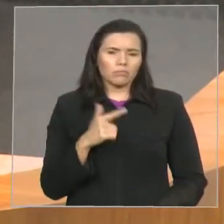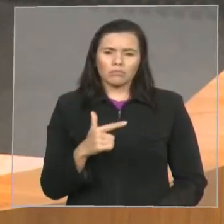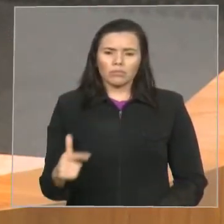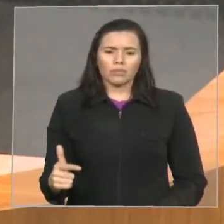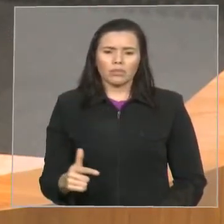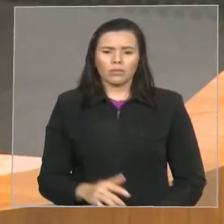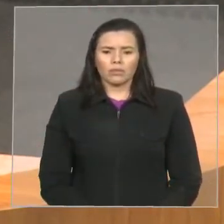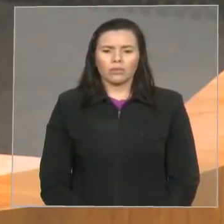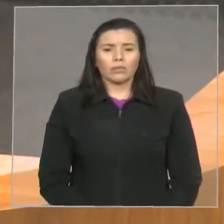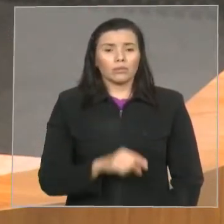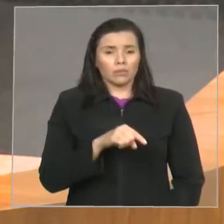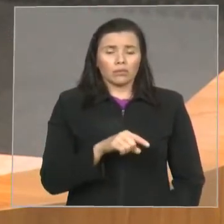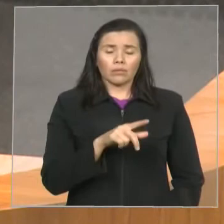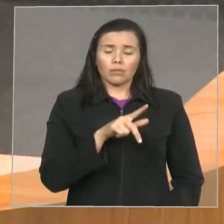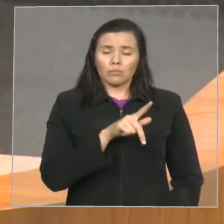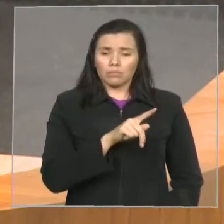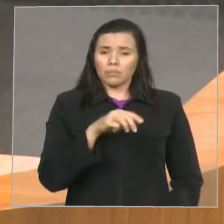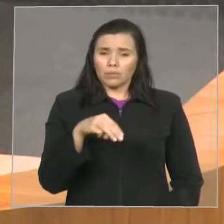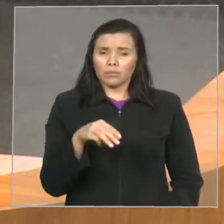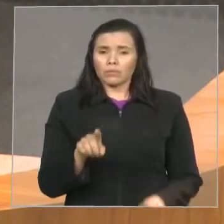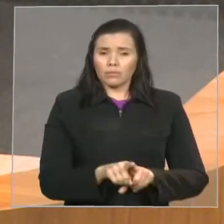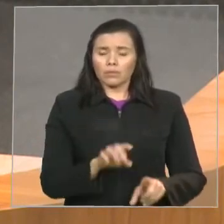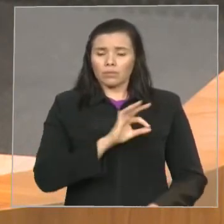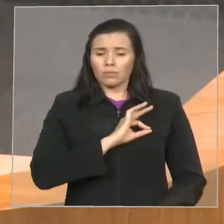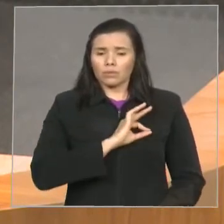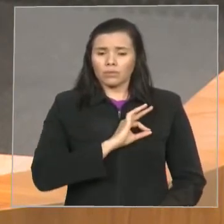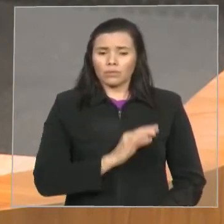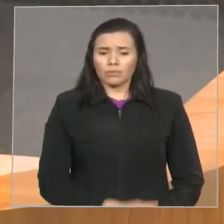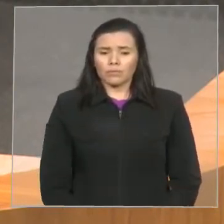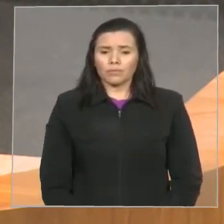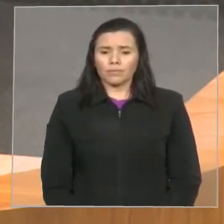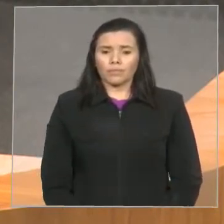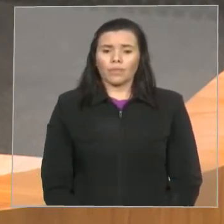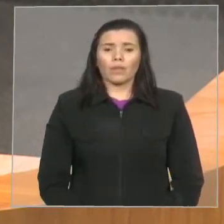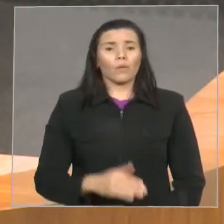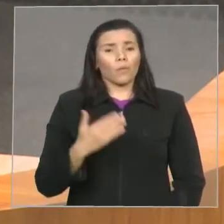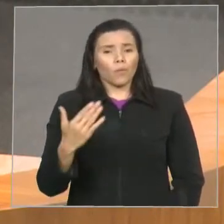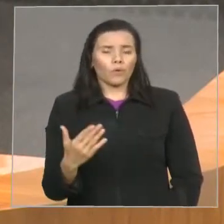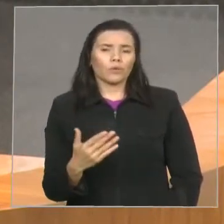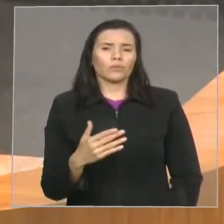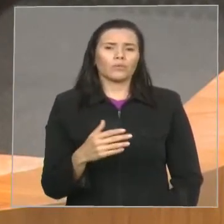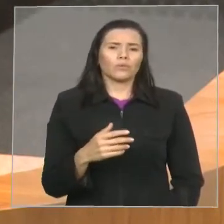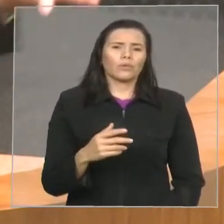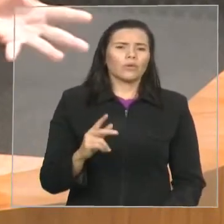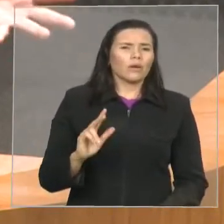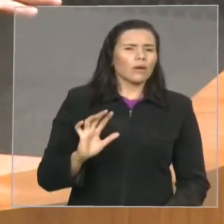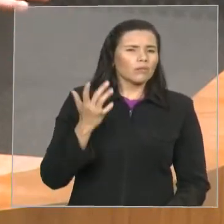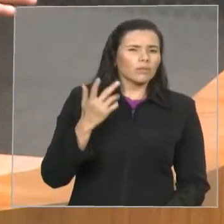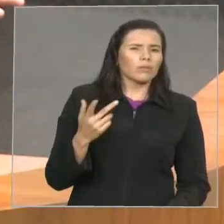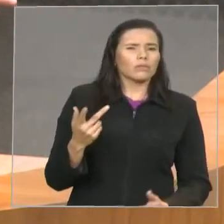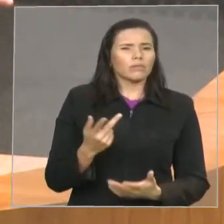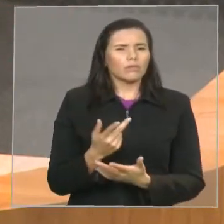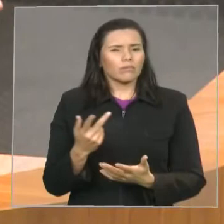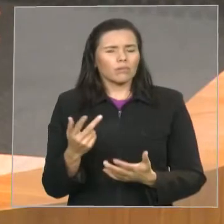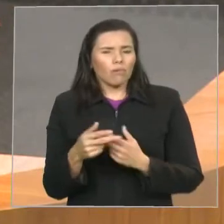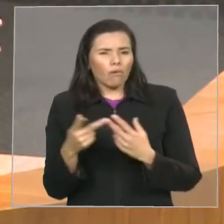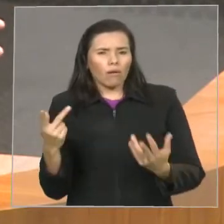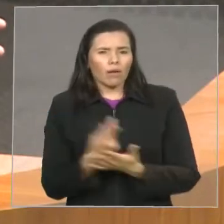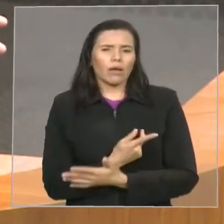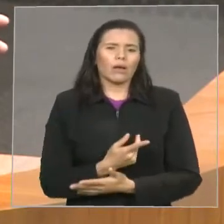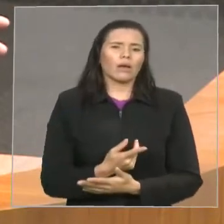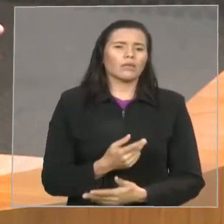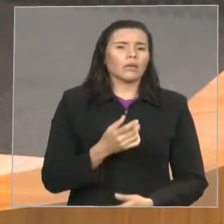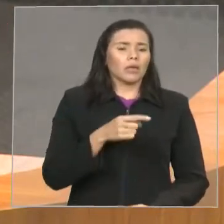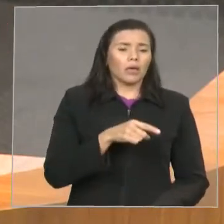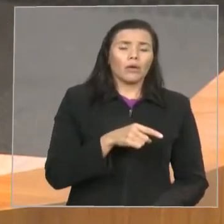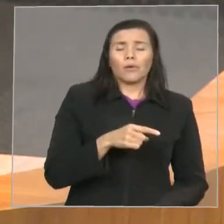também na minha época não tinha, porque os oficiais, eles ficam em uma sala. Porque aqueles xadrezes da Polícia Militar, se vocês não